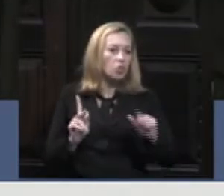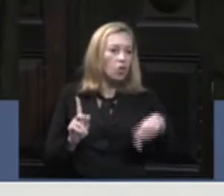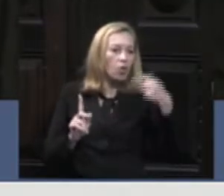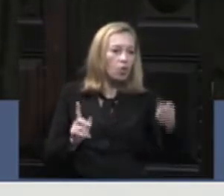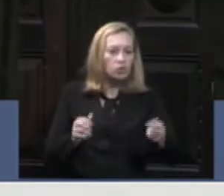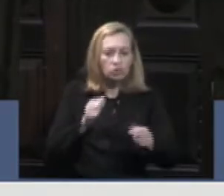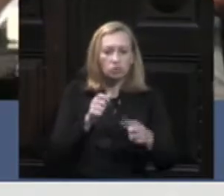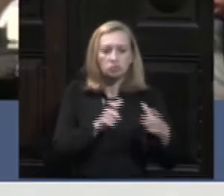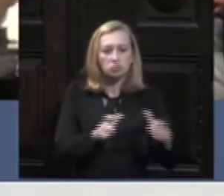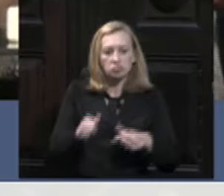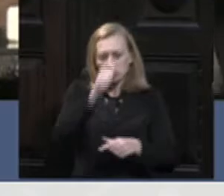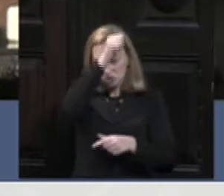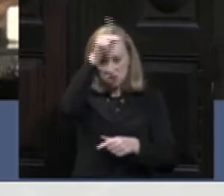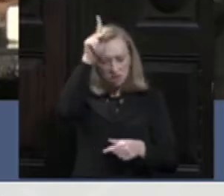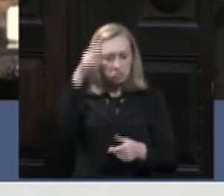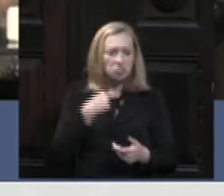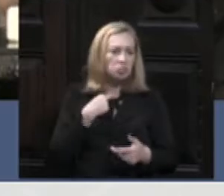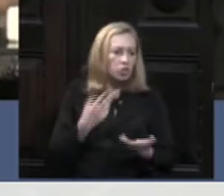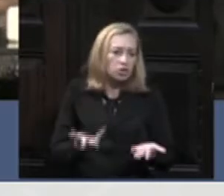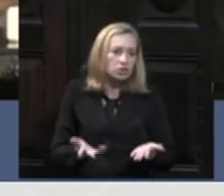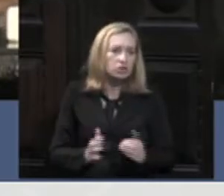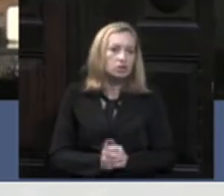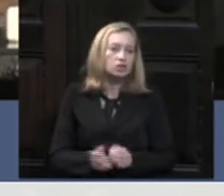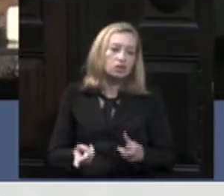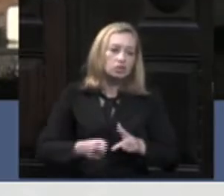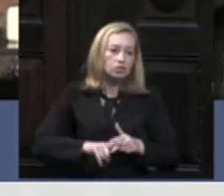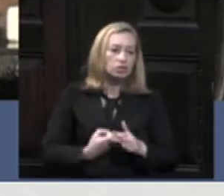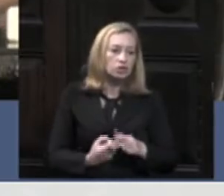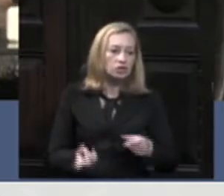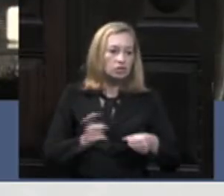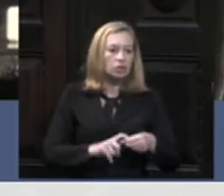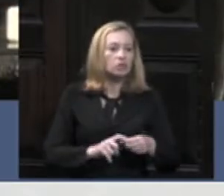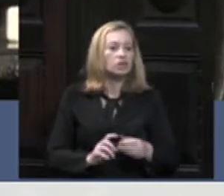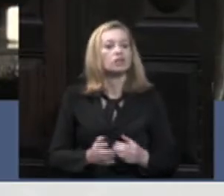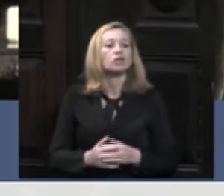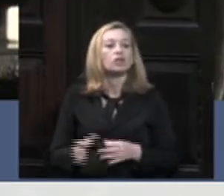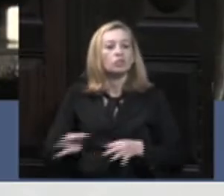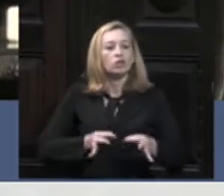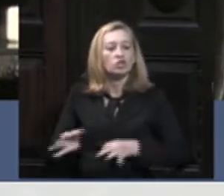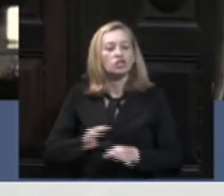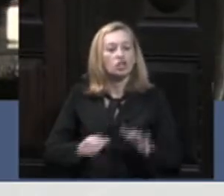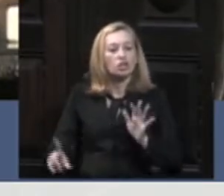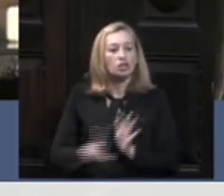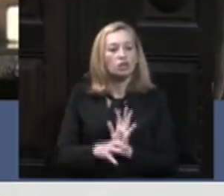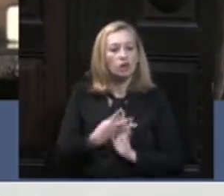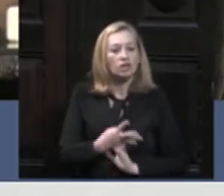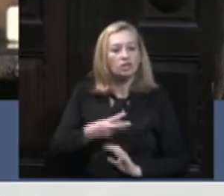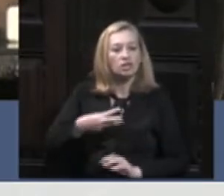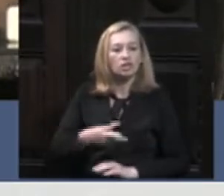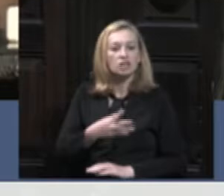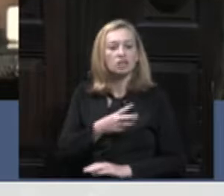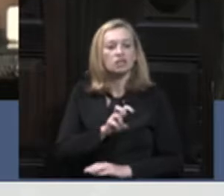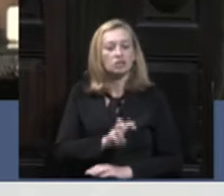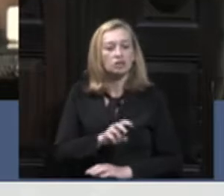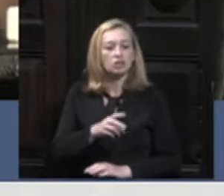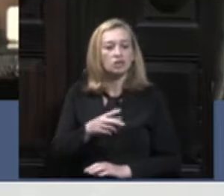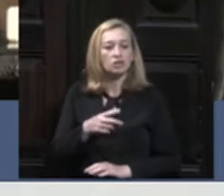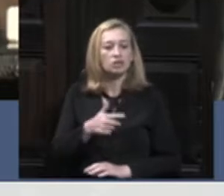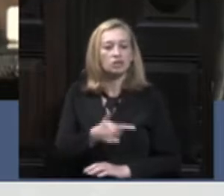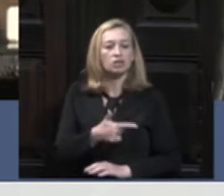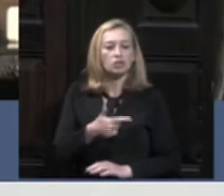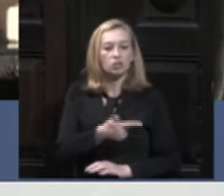emenda. Retorna às comissões. Anuncio o projeto de lei 4356 de 2018, de autoria dos deputados André